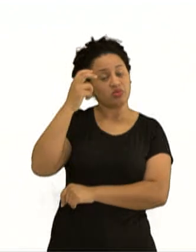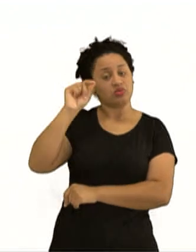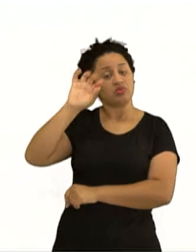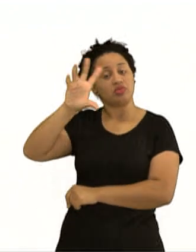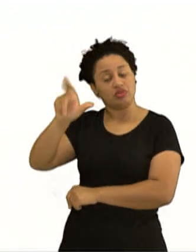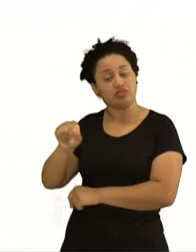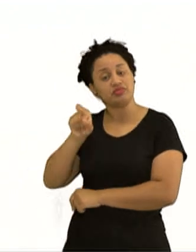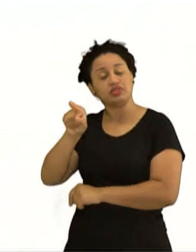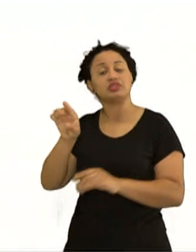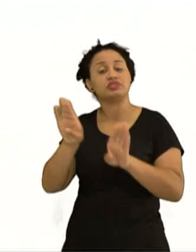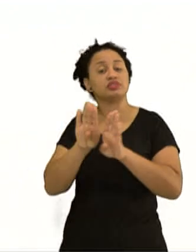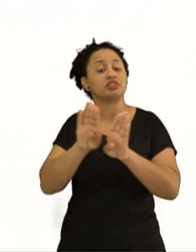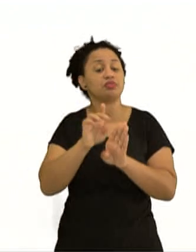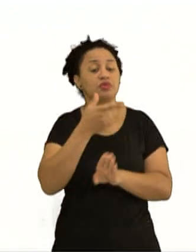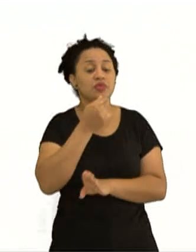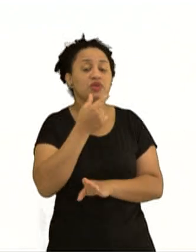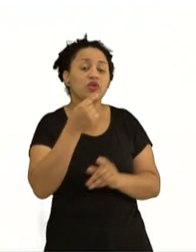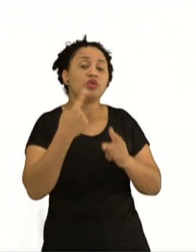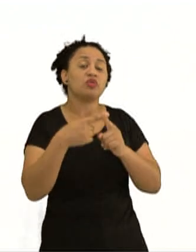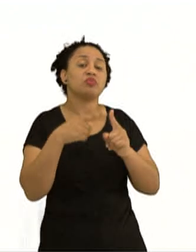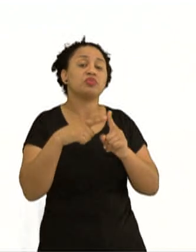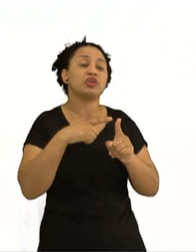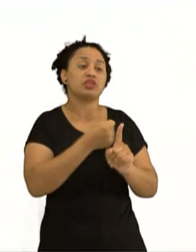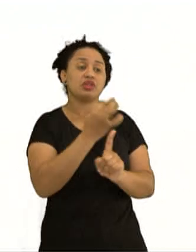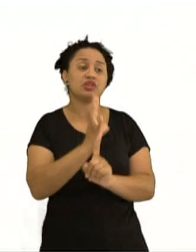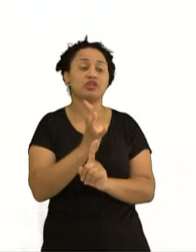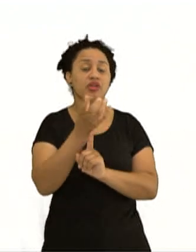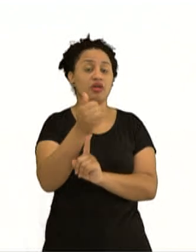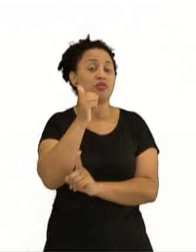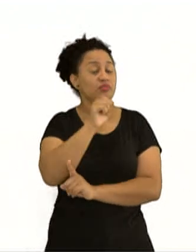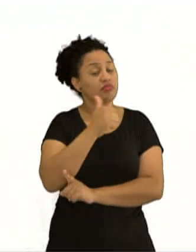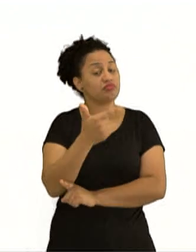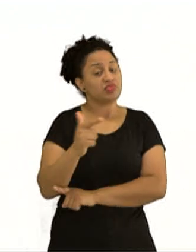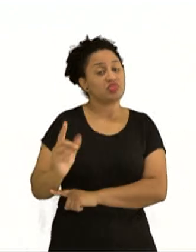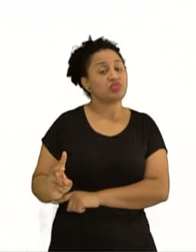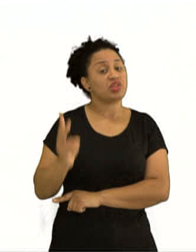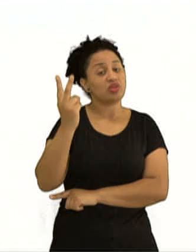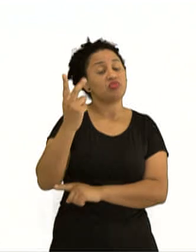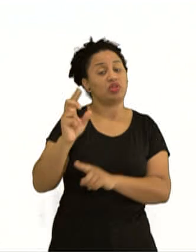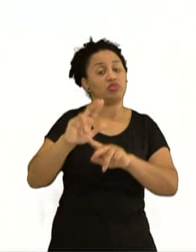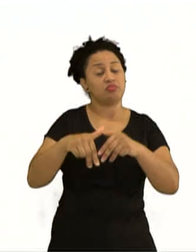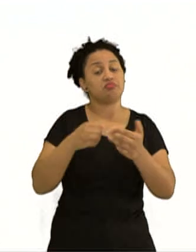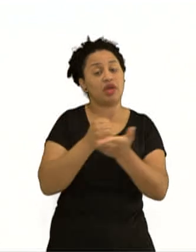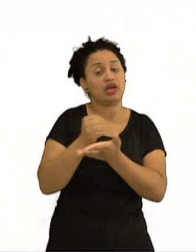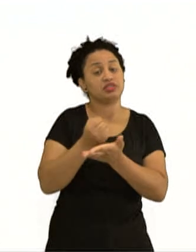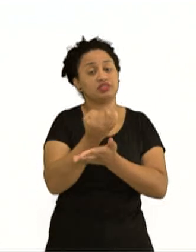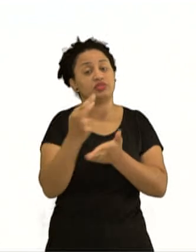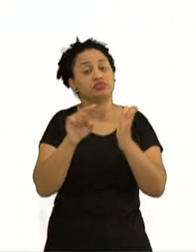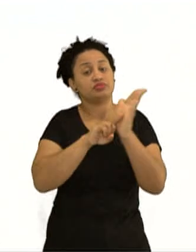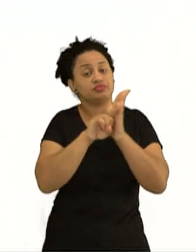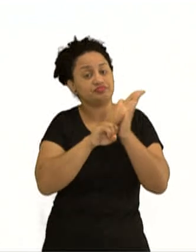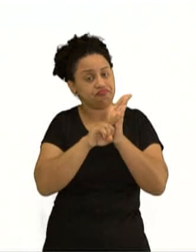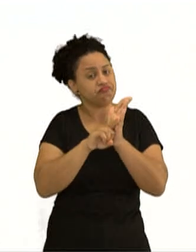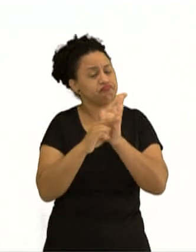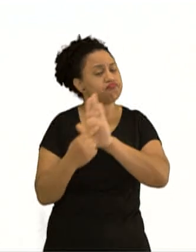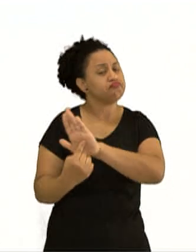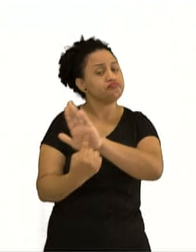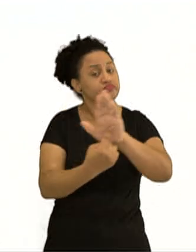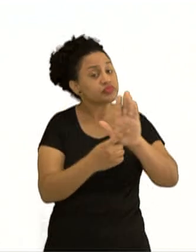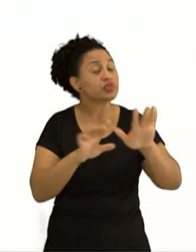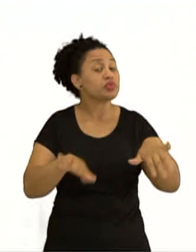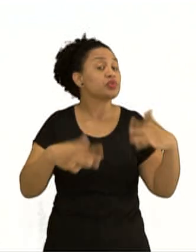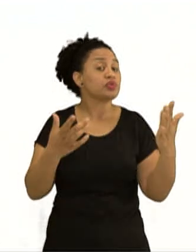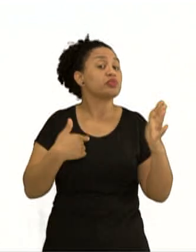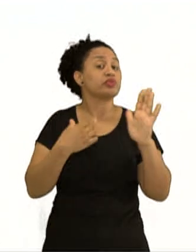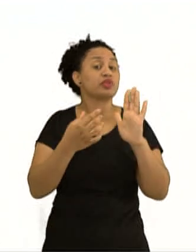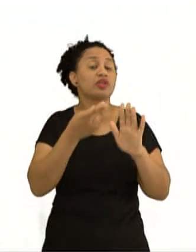E masculina, visto que artistas mulheres não são valorizadas por alguns estudiosos. É o que ela mostra quando ela